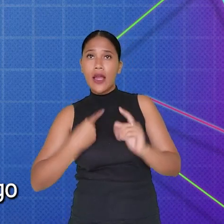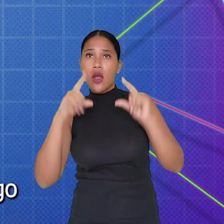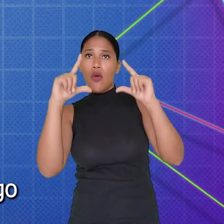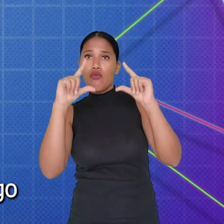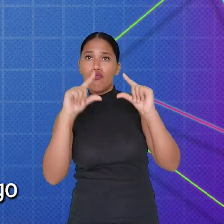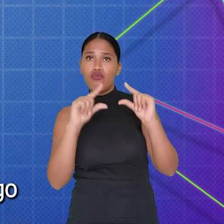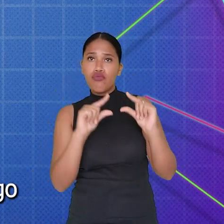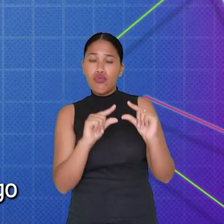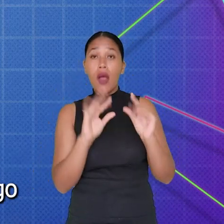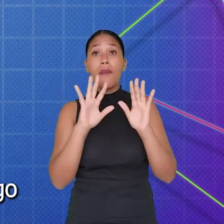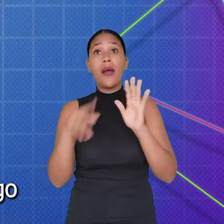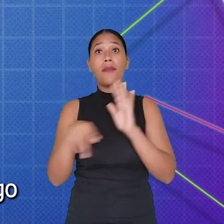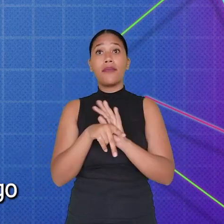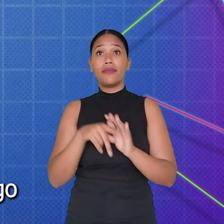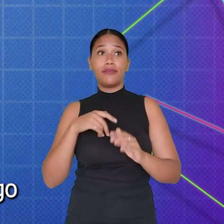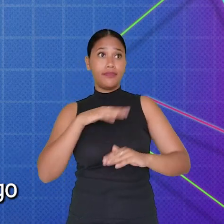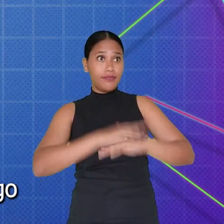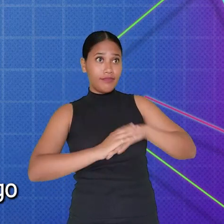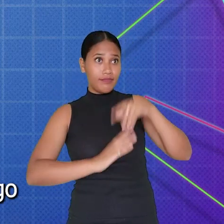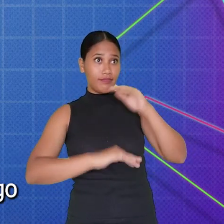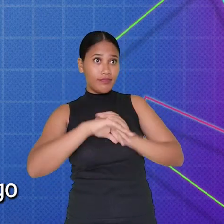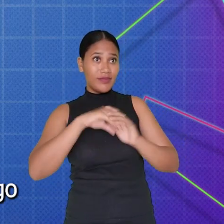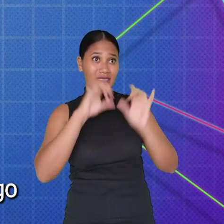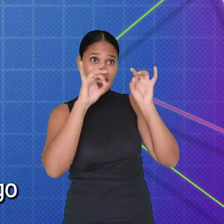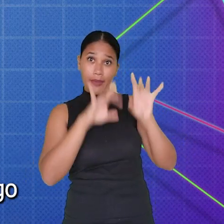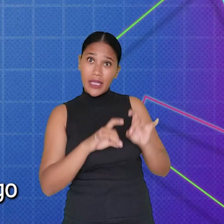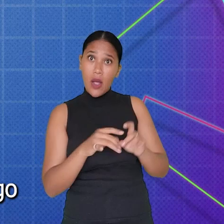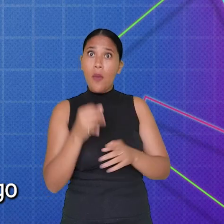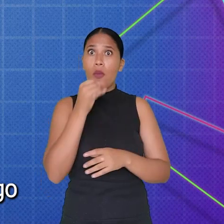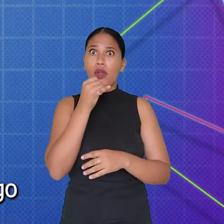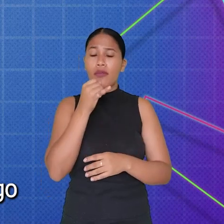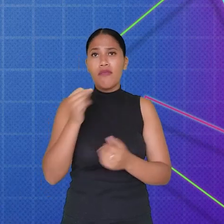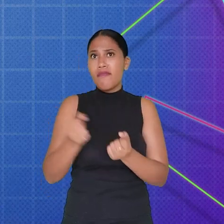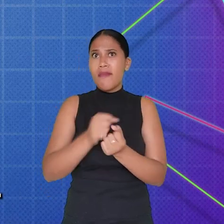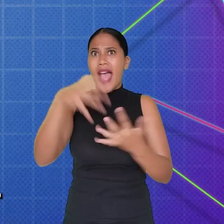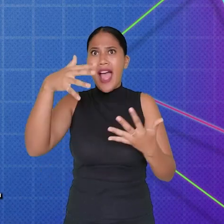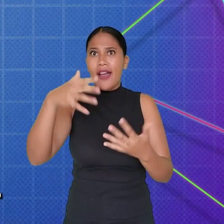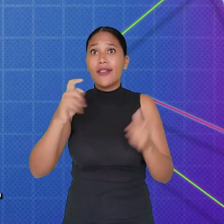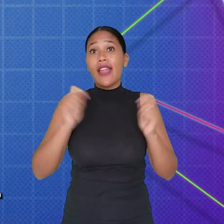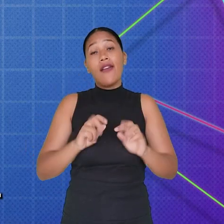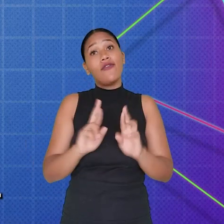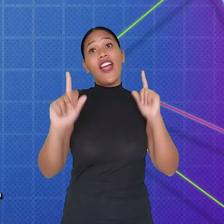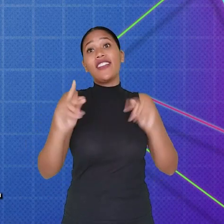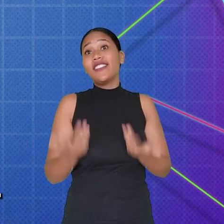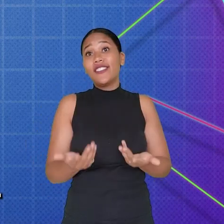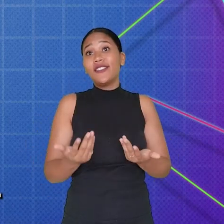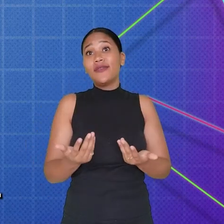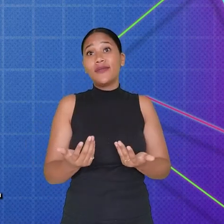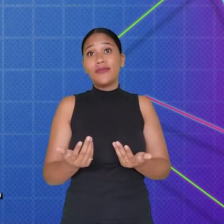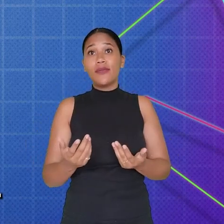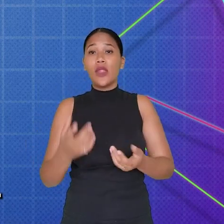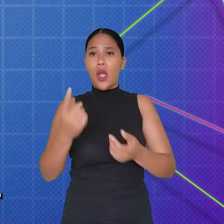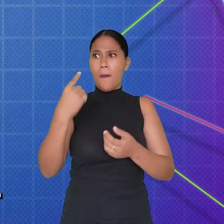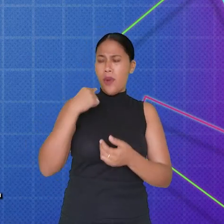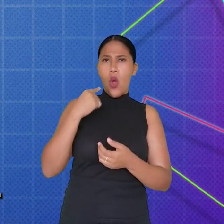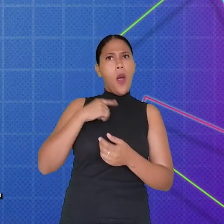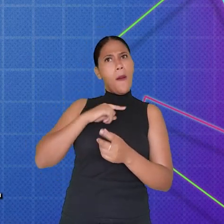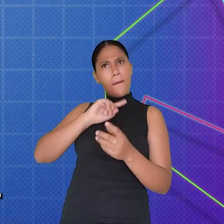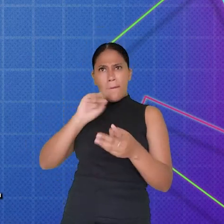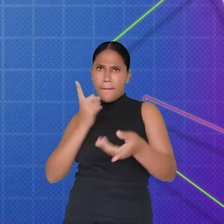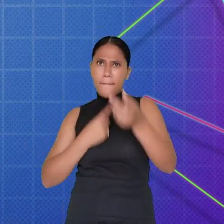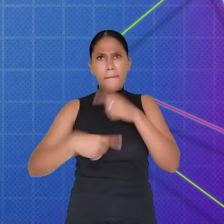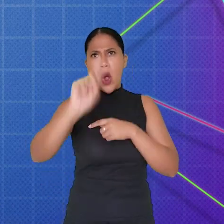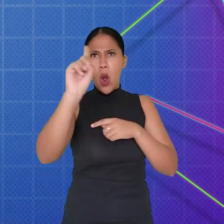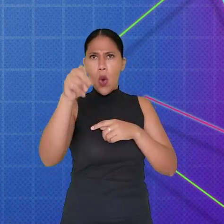No entanto, um personagem com habilidades especiais, como um mago, pode ter uma resposta diferente, como lançar um contra-ataque